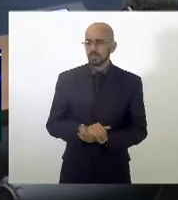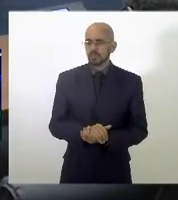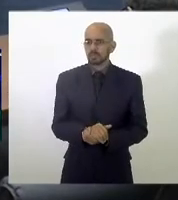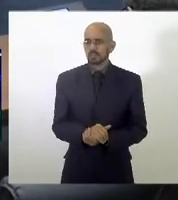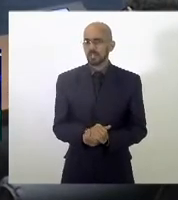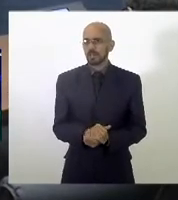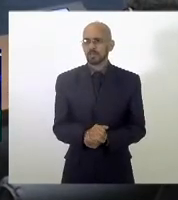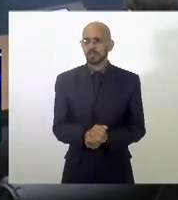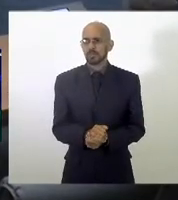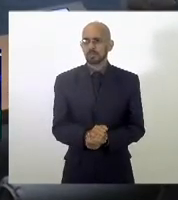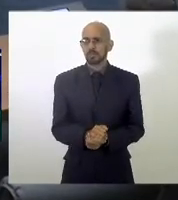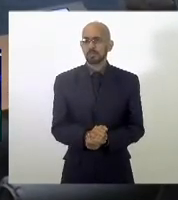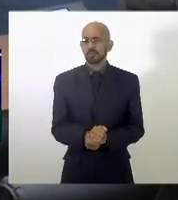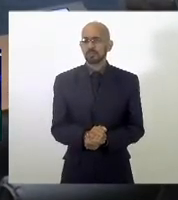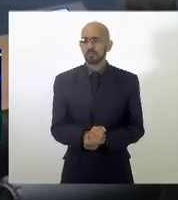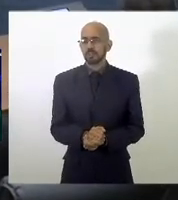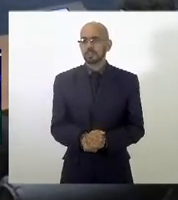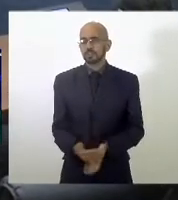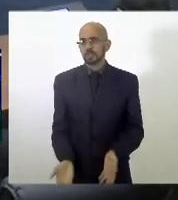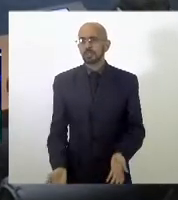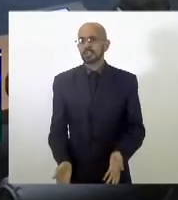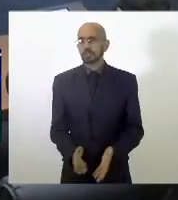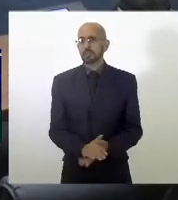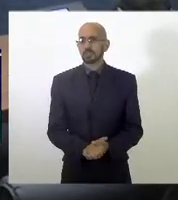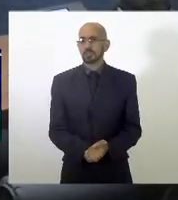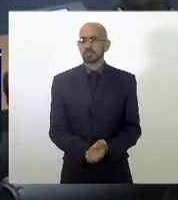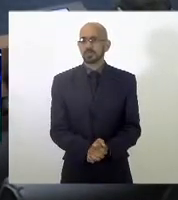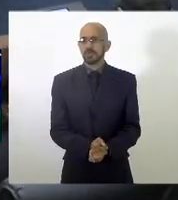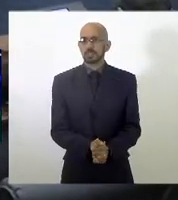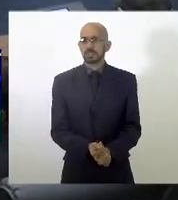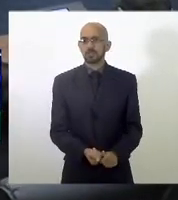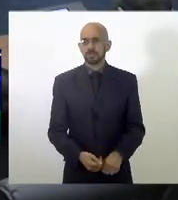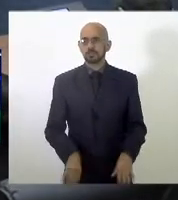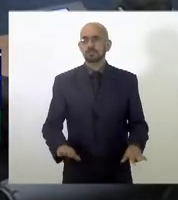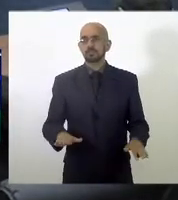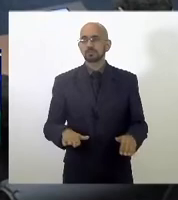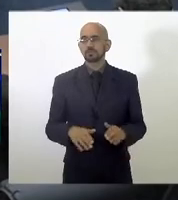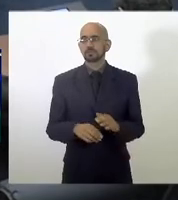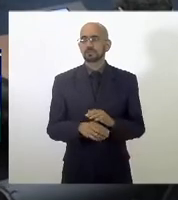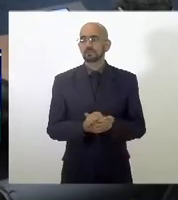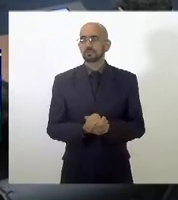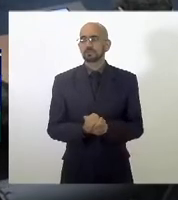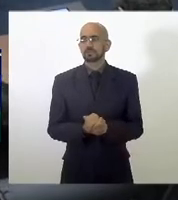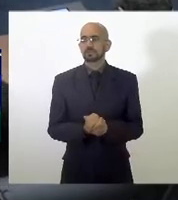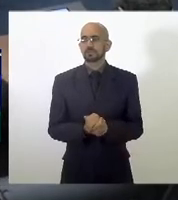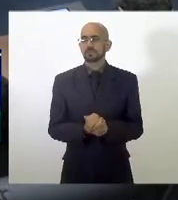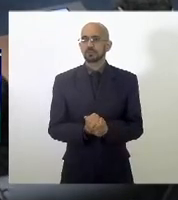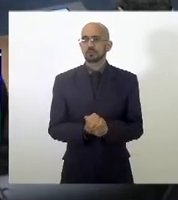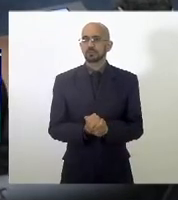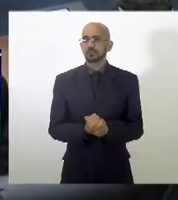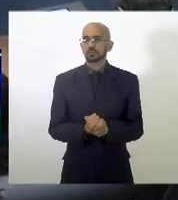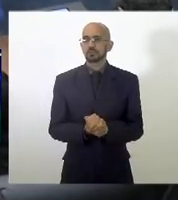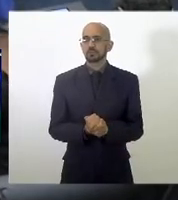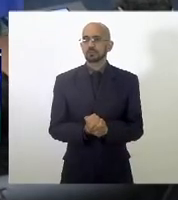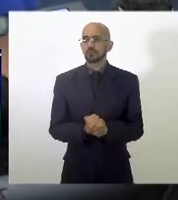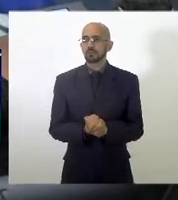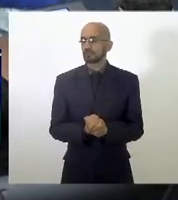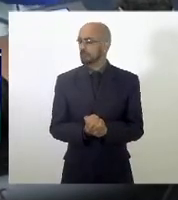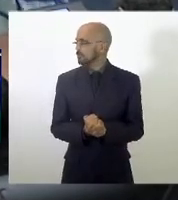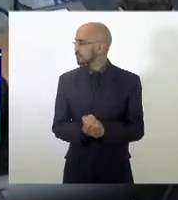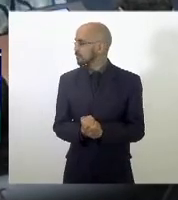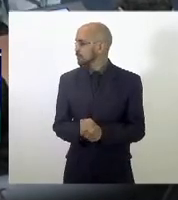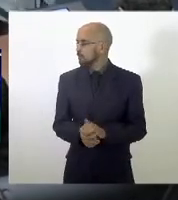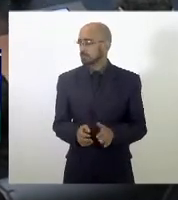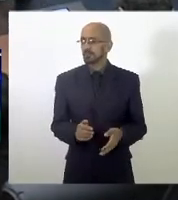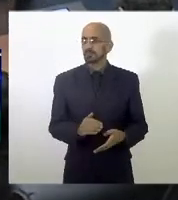Nesse caso, peço até coautoria ao deputado Valdec, presidente. Não, é, não vai conceder para qualquer um, calma.